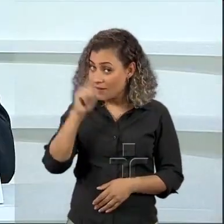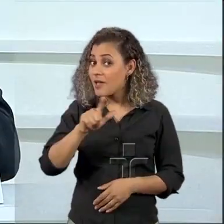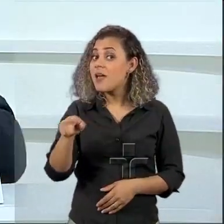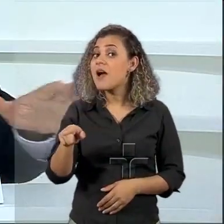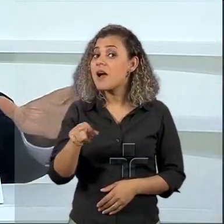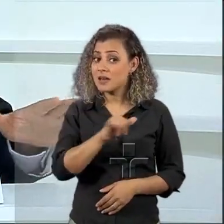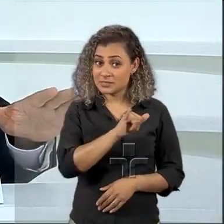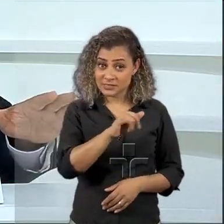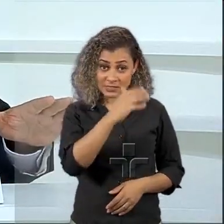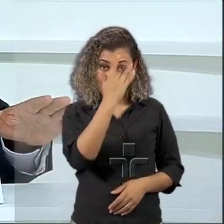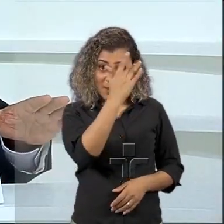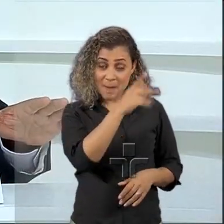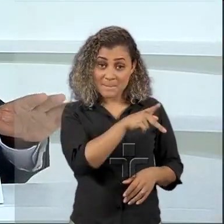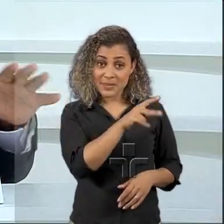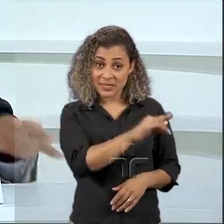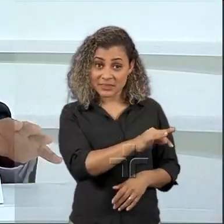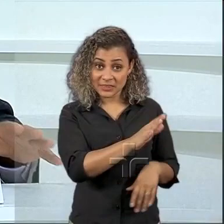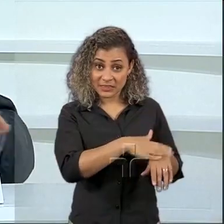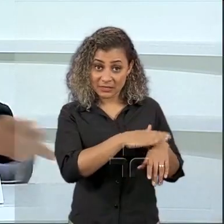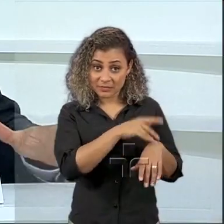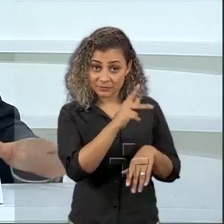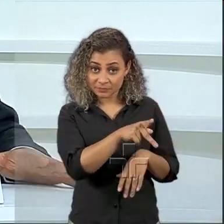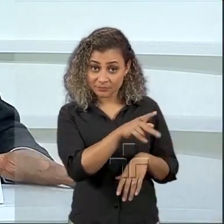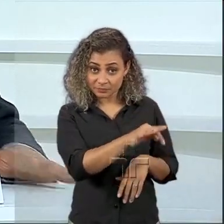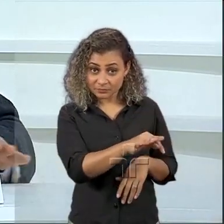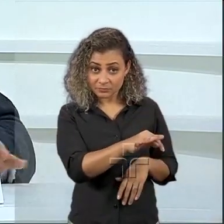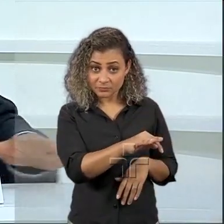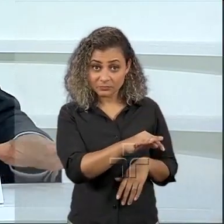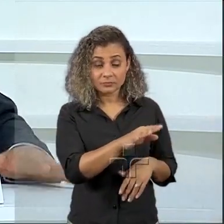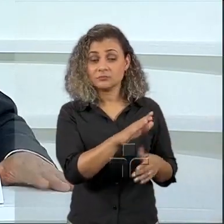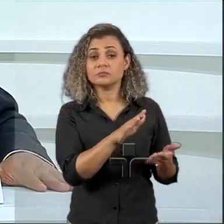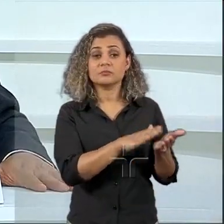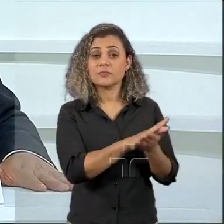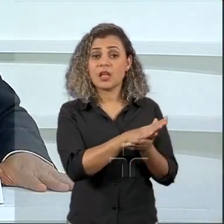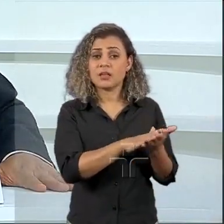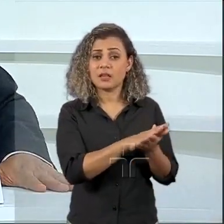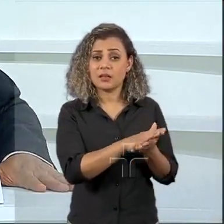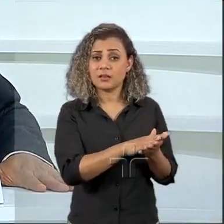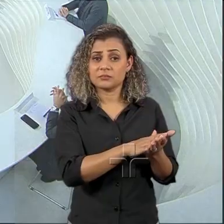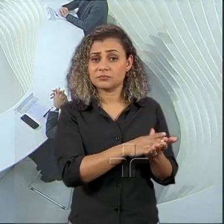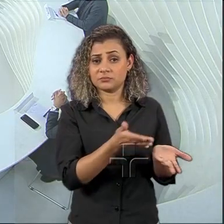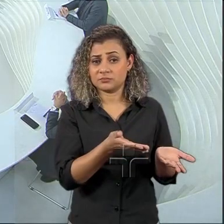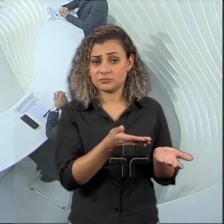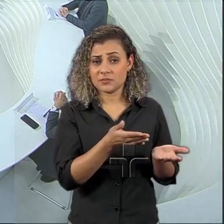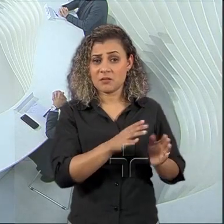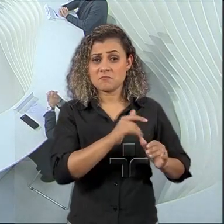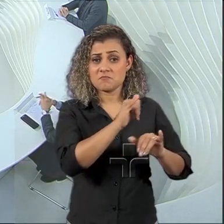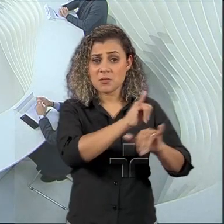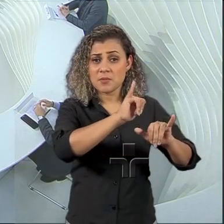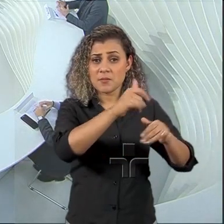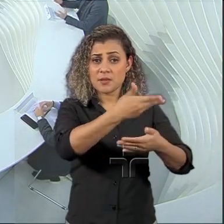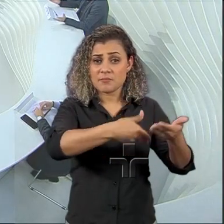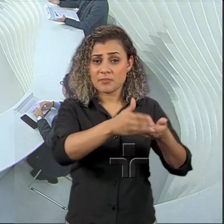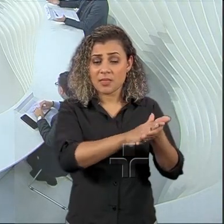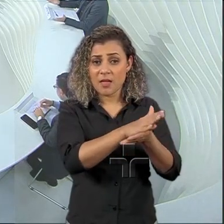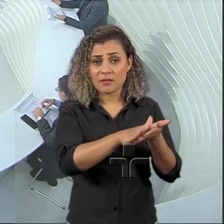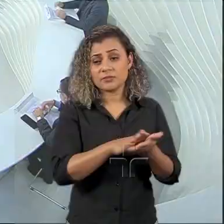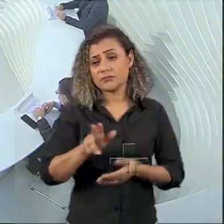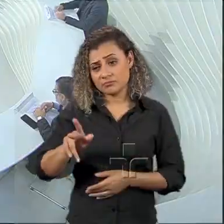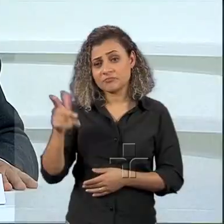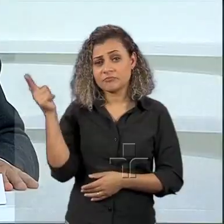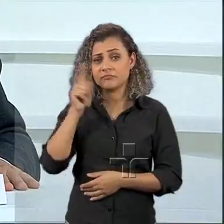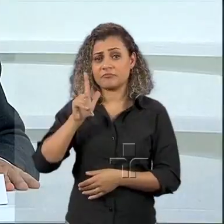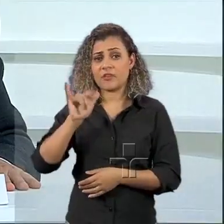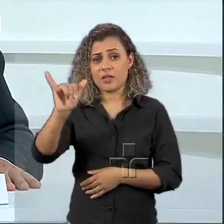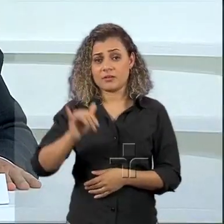PT for candidato, se o Haddad for candidato do PT. Ele Precisa ganha. ver se o PT está à altura da tarefa histórica. Não sei se o que PT foi está, acho que o